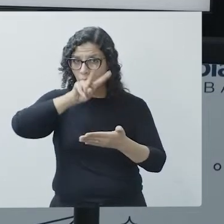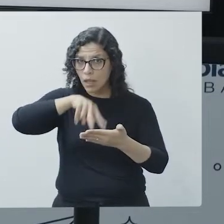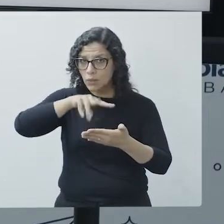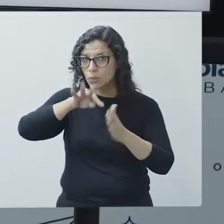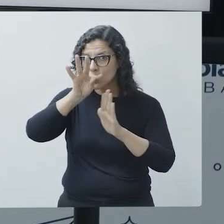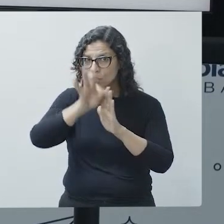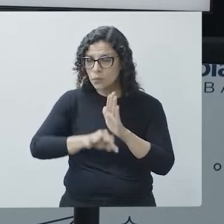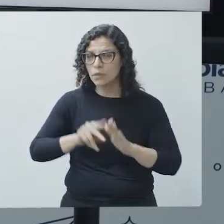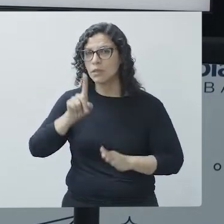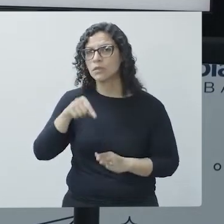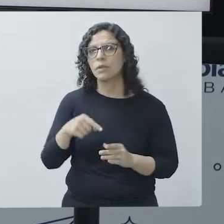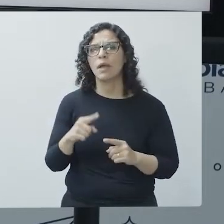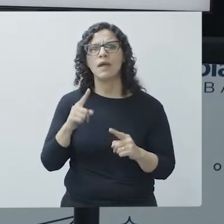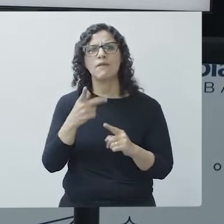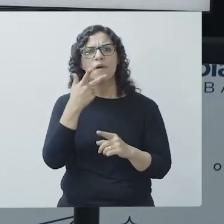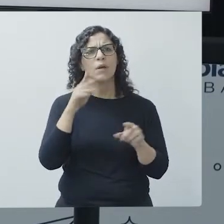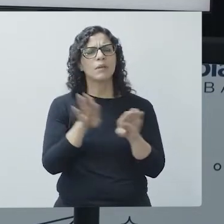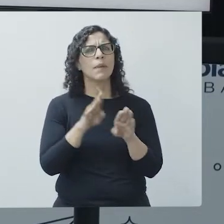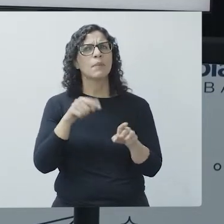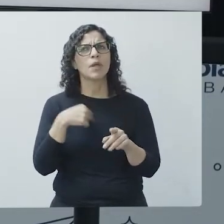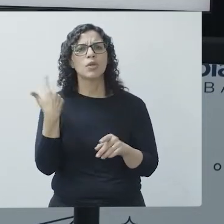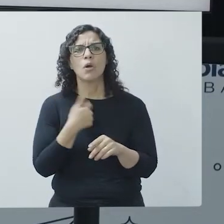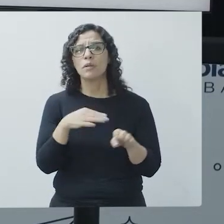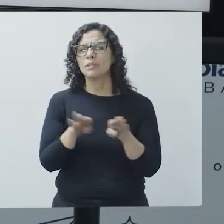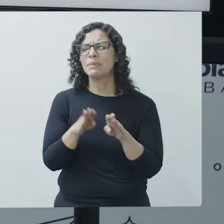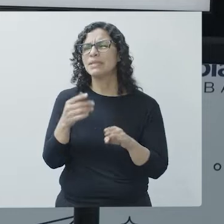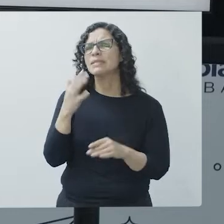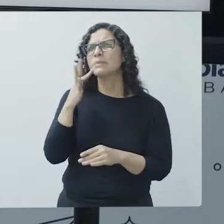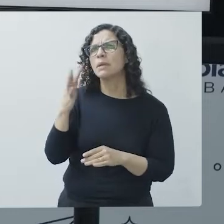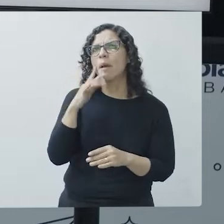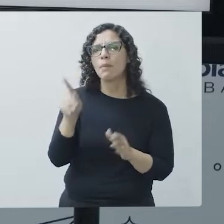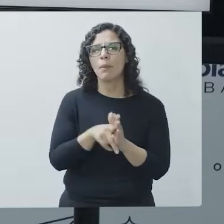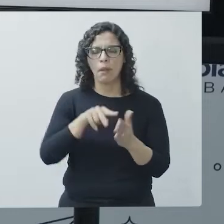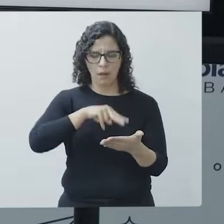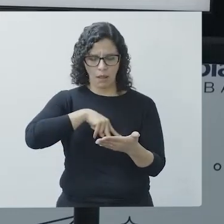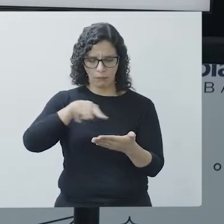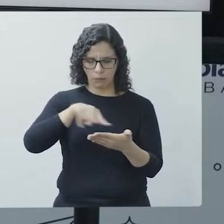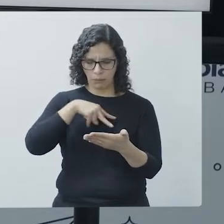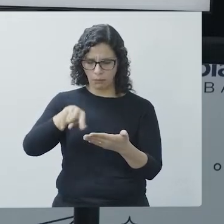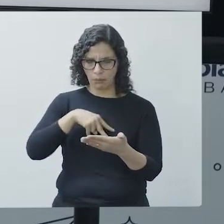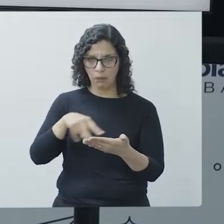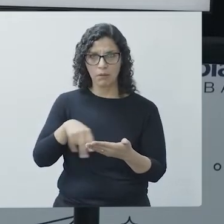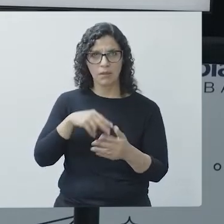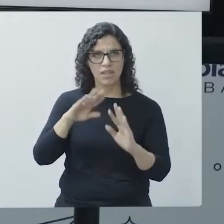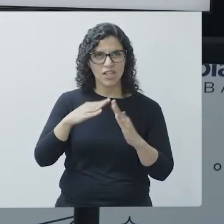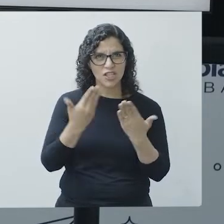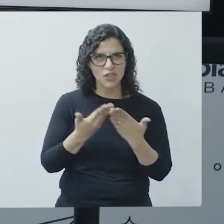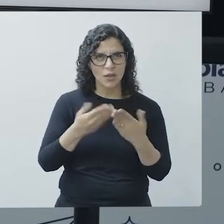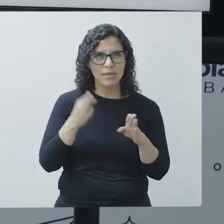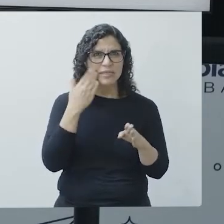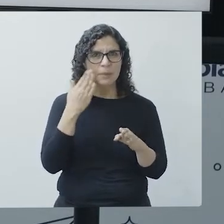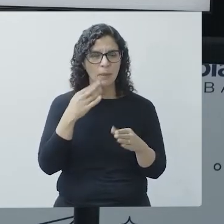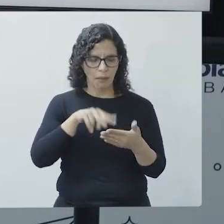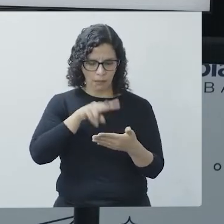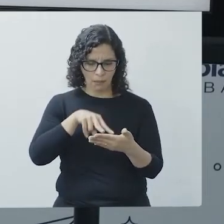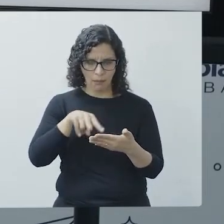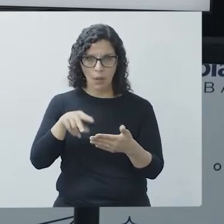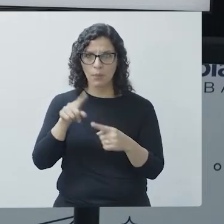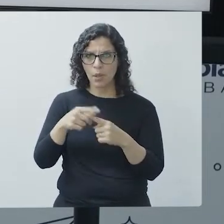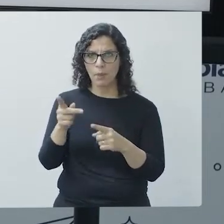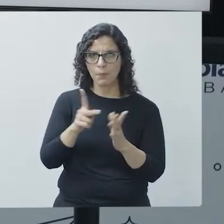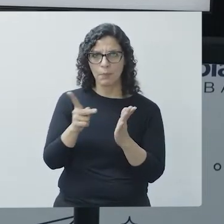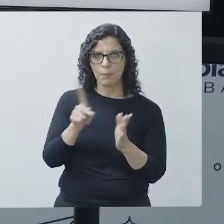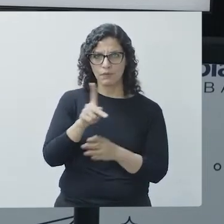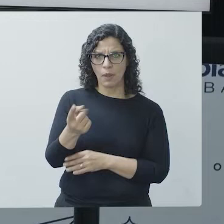texto, eu falo mais para a gente sair um pouquinho daquela leitura que a gente faz na escola. Sabe ali que você só faz a leitura porque o